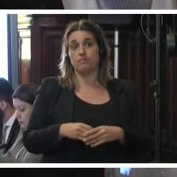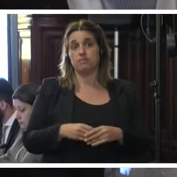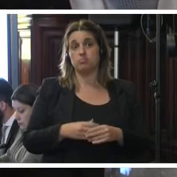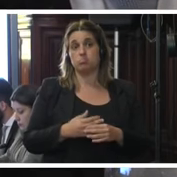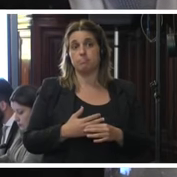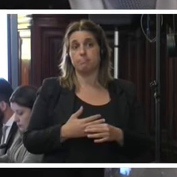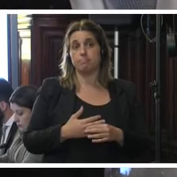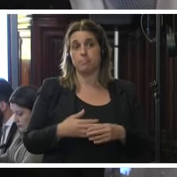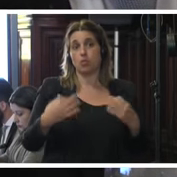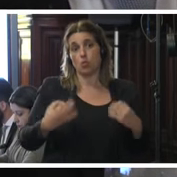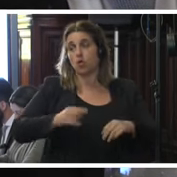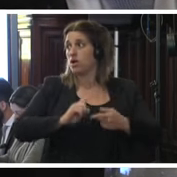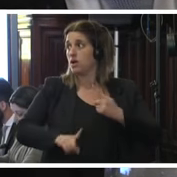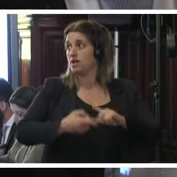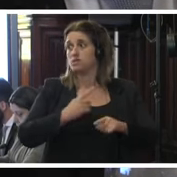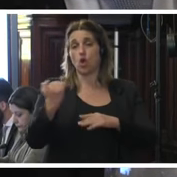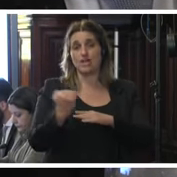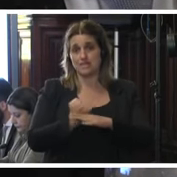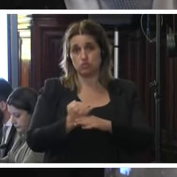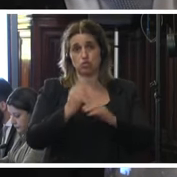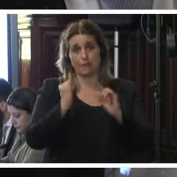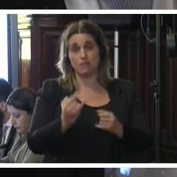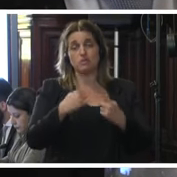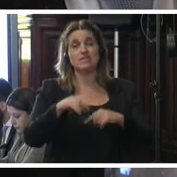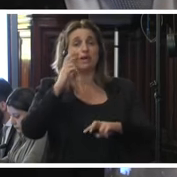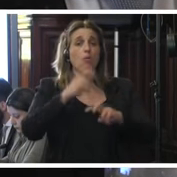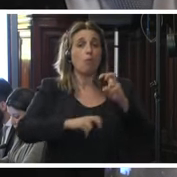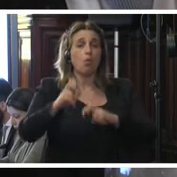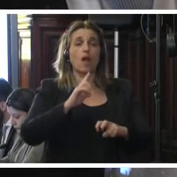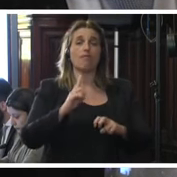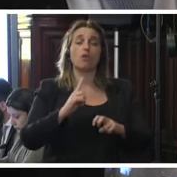envolvidas, visando uma atuação conjunta, respeitando as competências